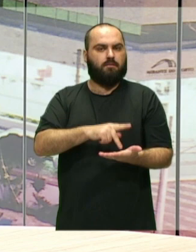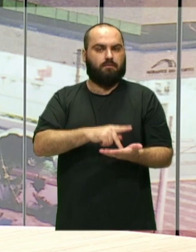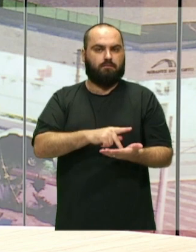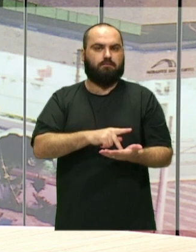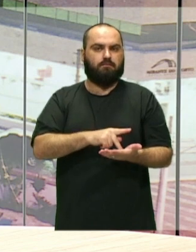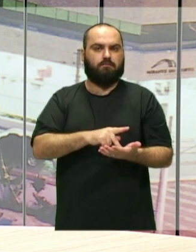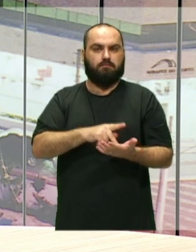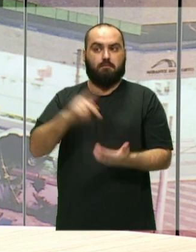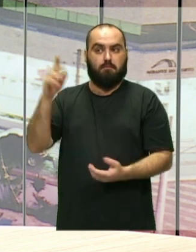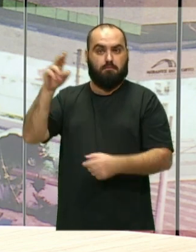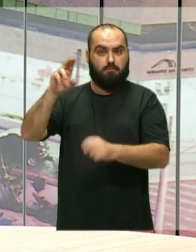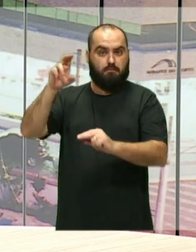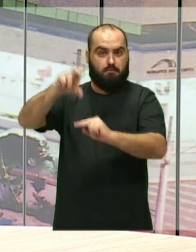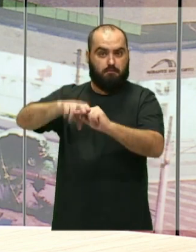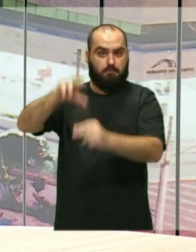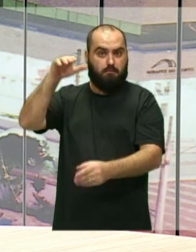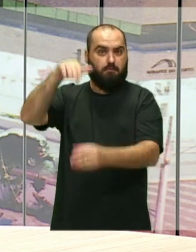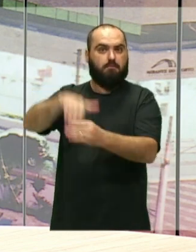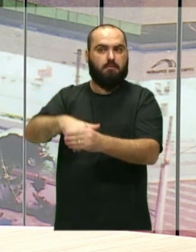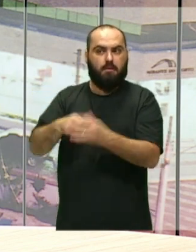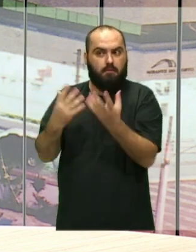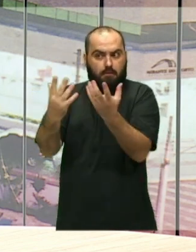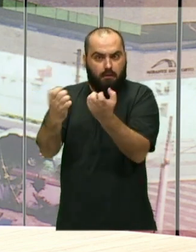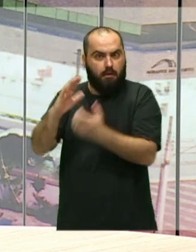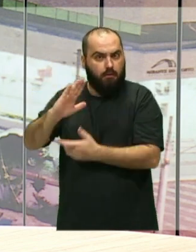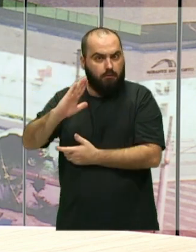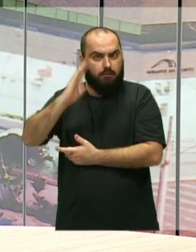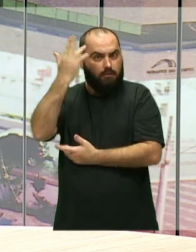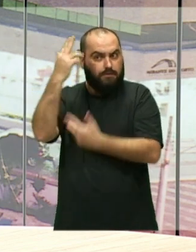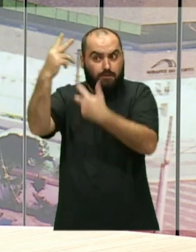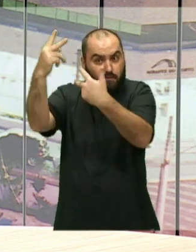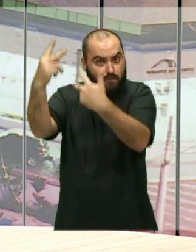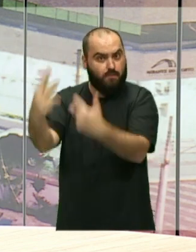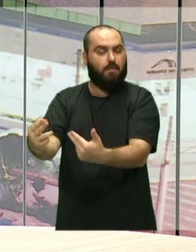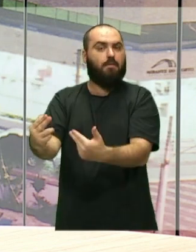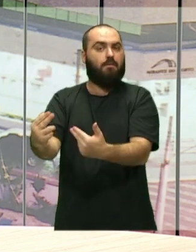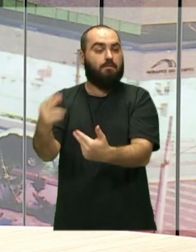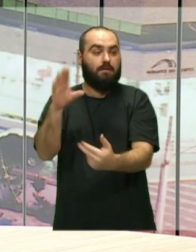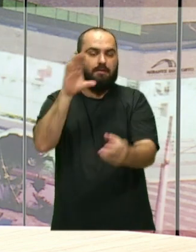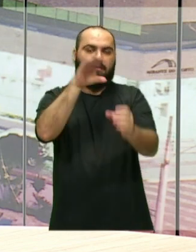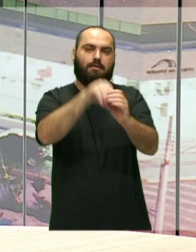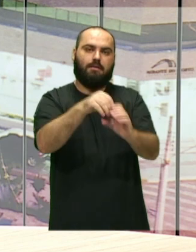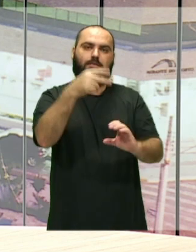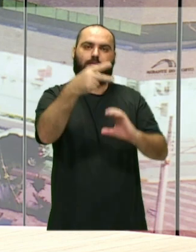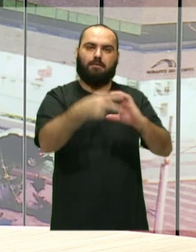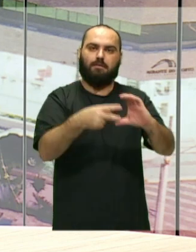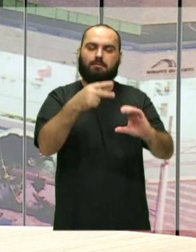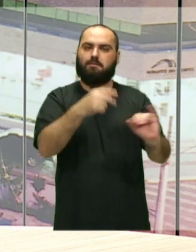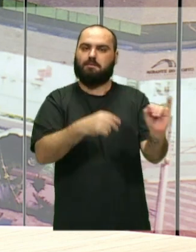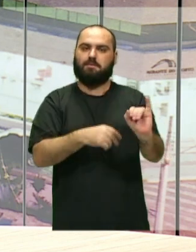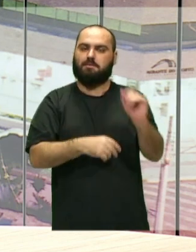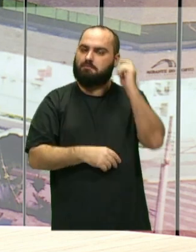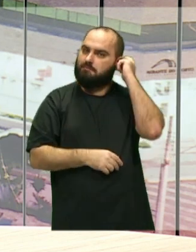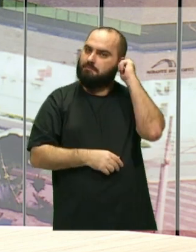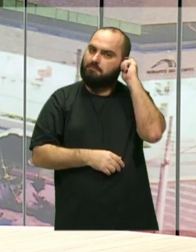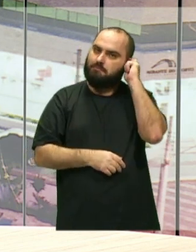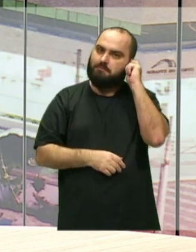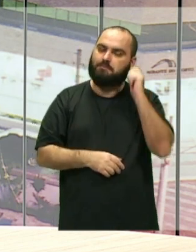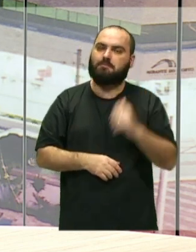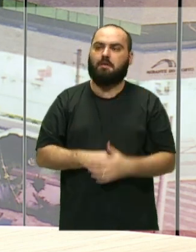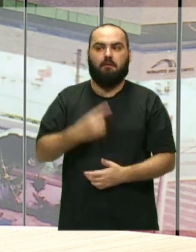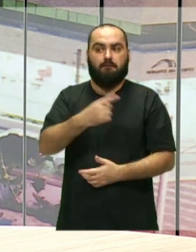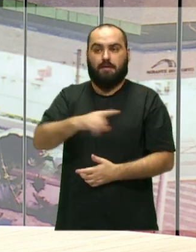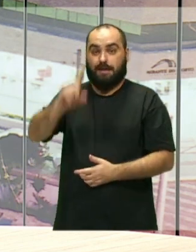de eleição da mesa a gente quer que ela aconteça mais ou menos como acontece aqui na casa então vai ser dentro